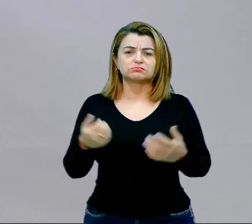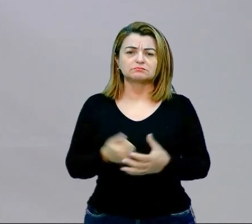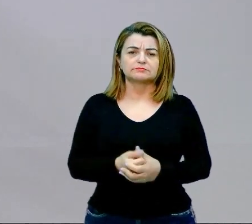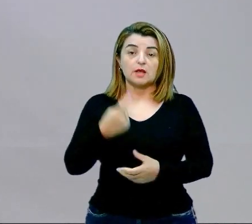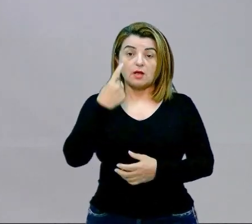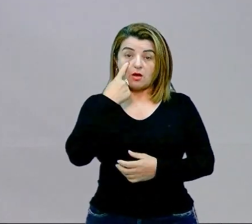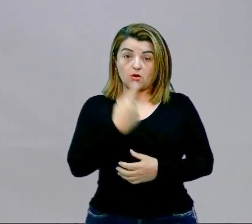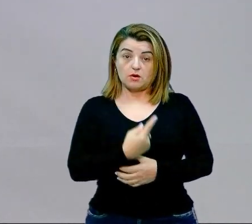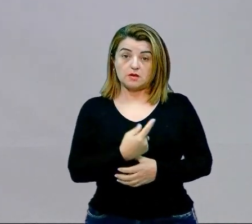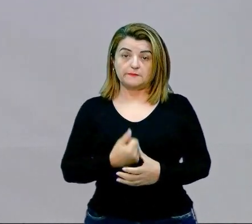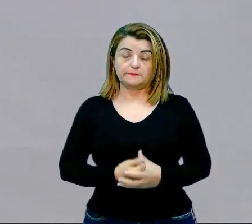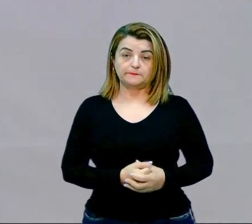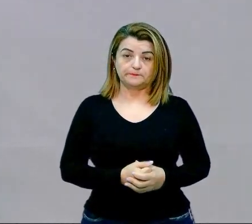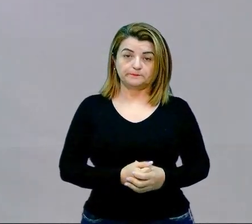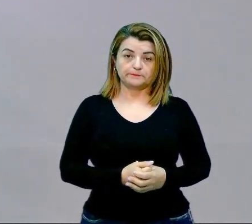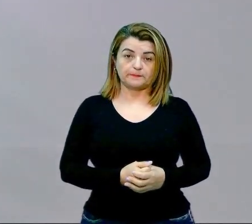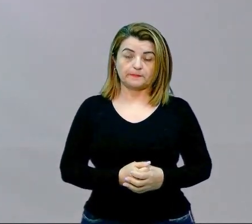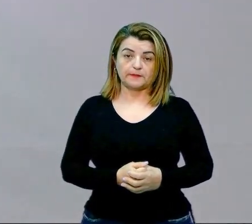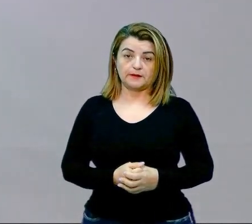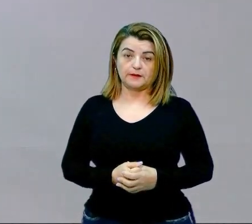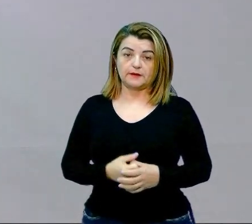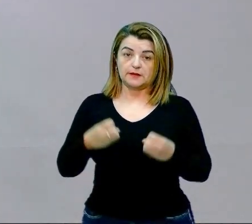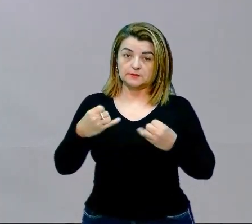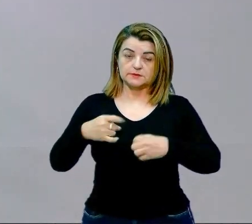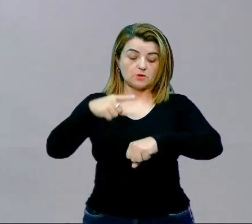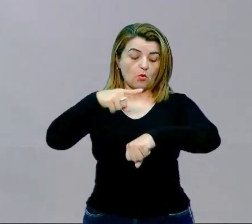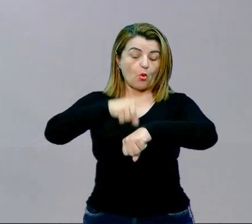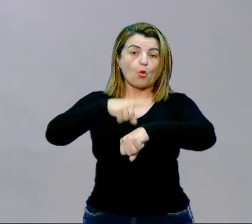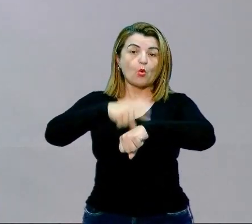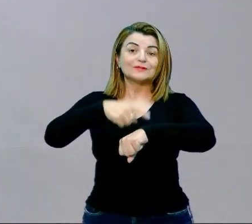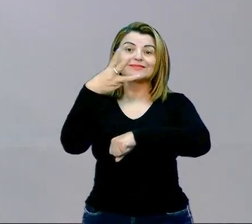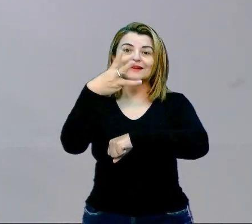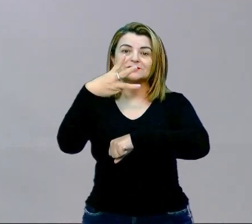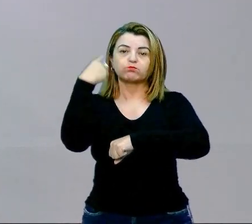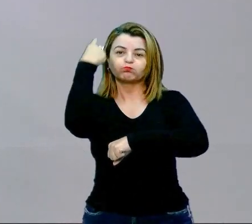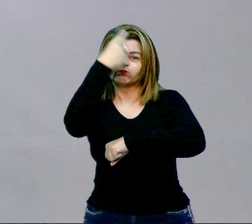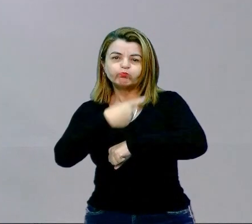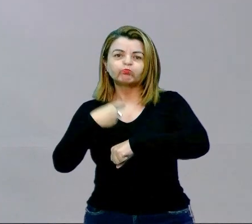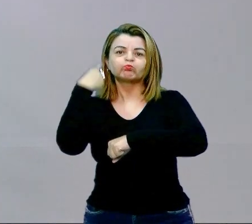Então, olha só. Nós estamos falando 3 horas em segundos, não é isso?